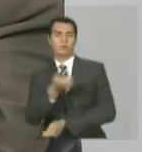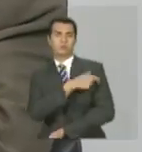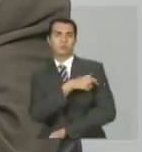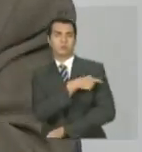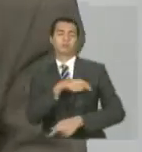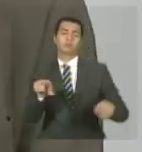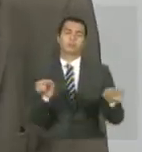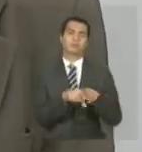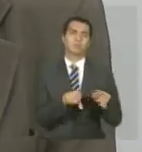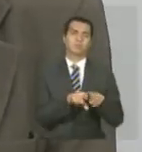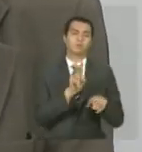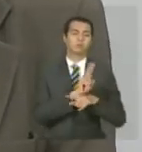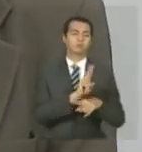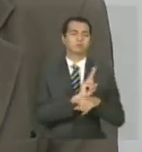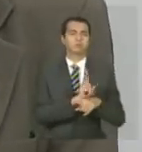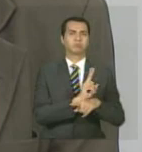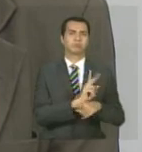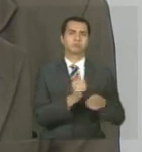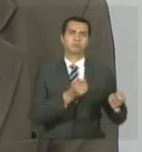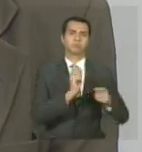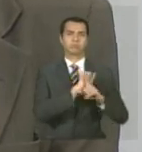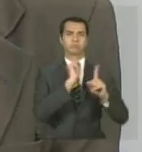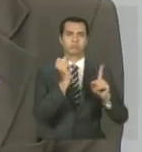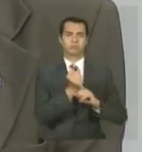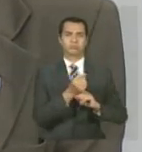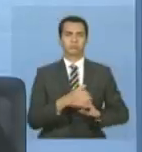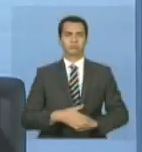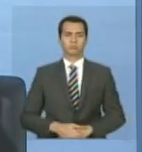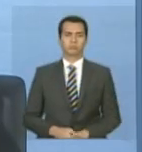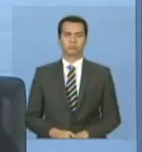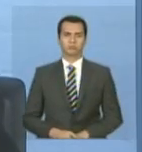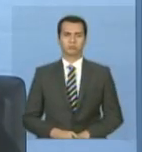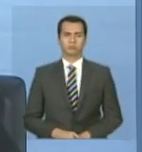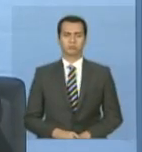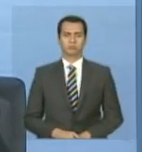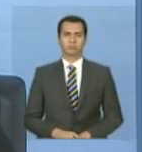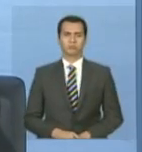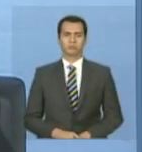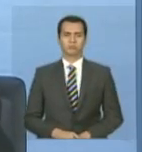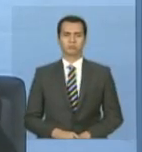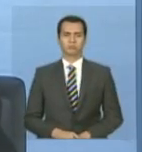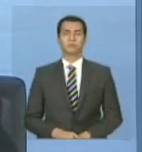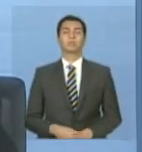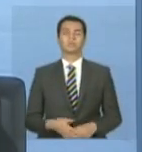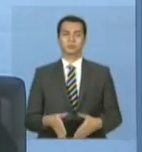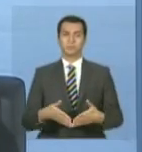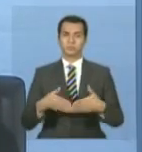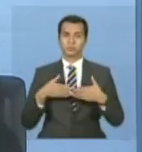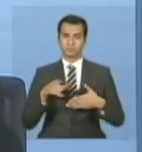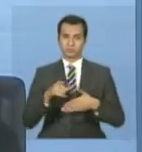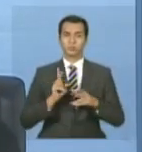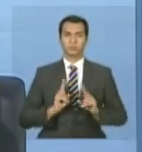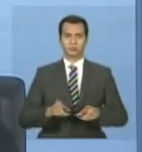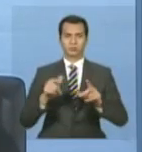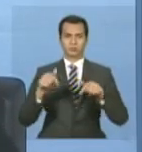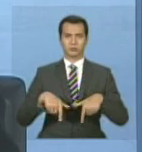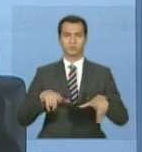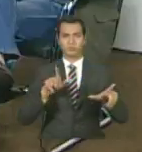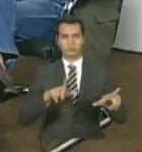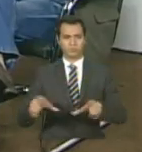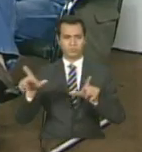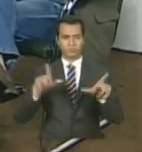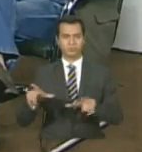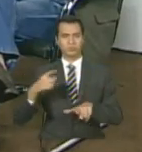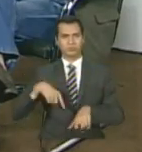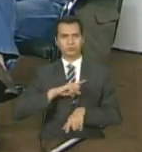de monitoramento e avaliação também para a sociedade civil. Bom, eu quero convidá-los para participar do próximo bloco. Poderíamos ficar conversando um tempão